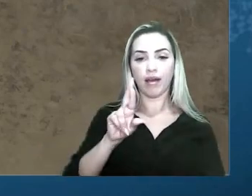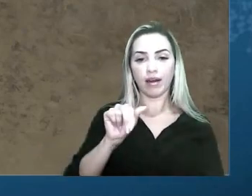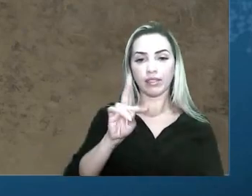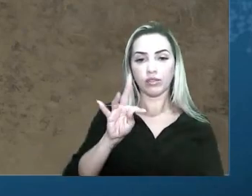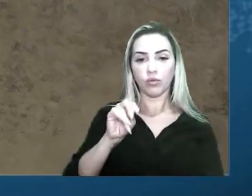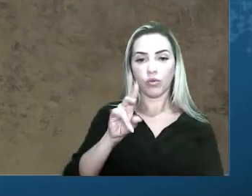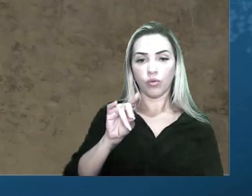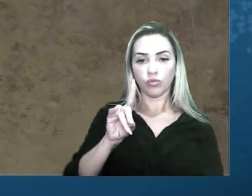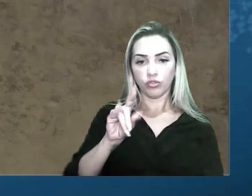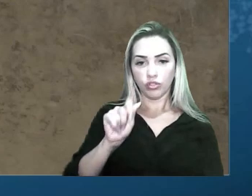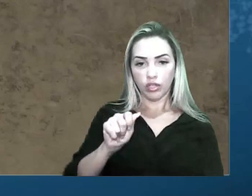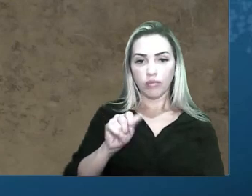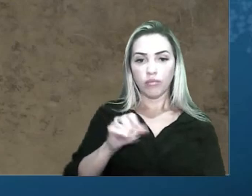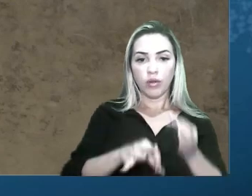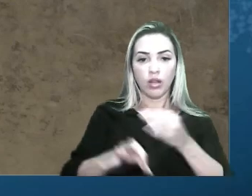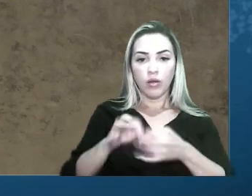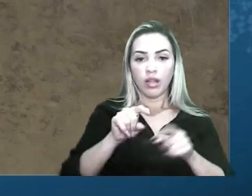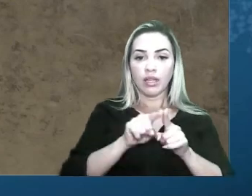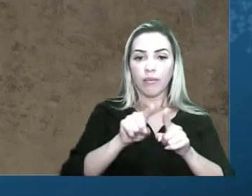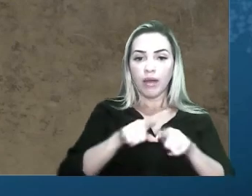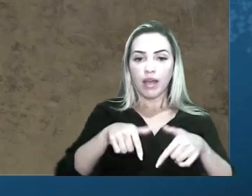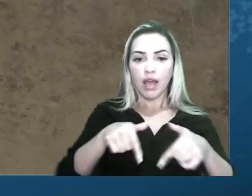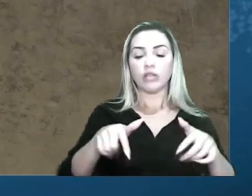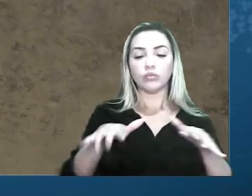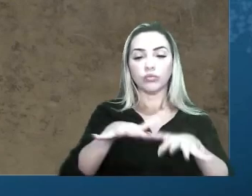atuando principalmente nos seguintes temas: